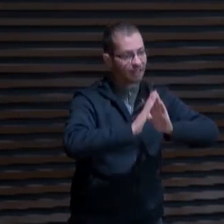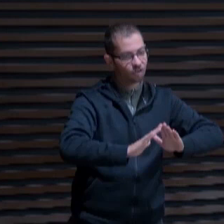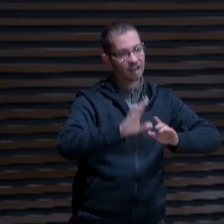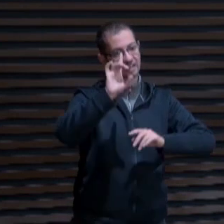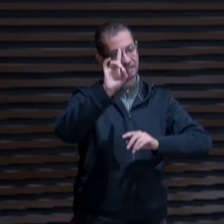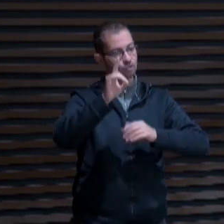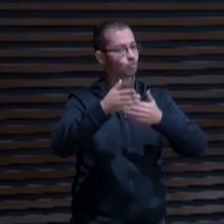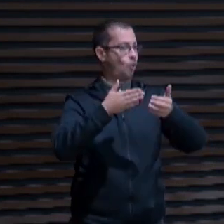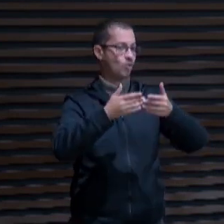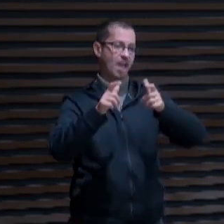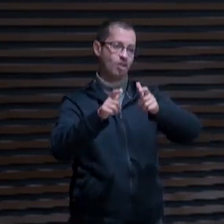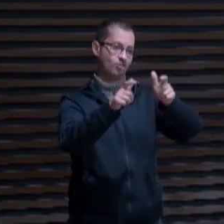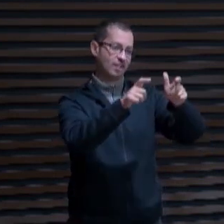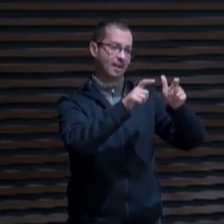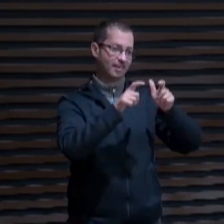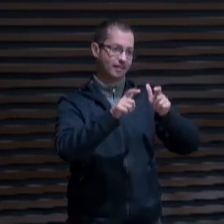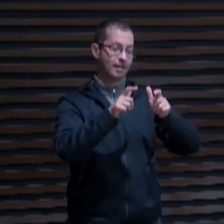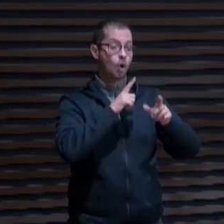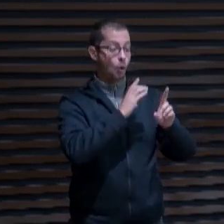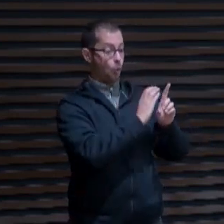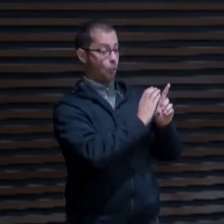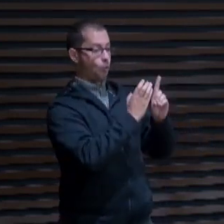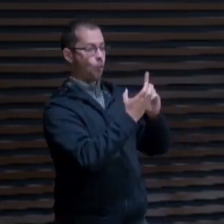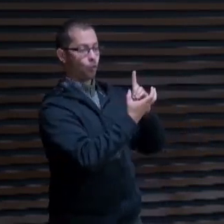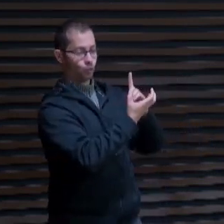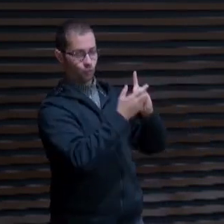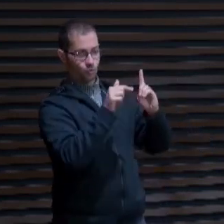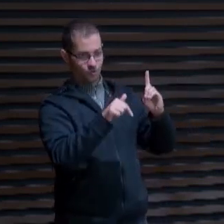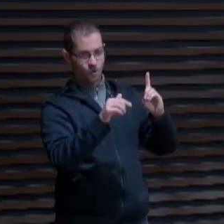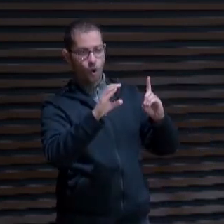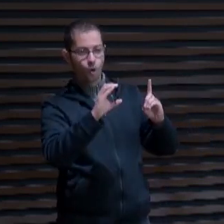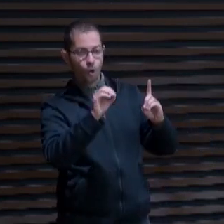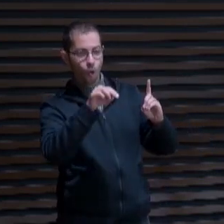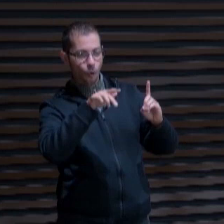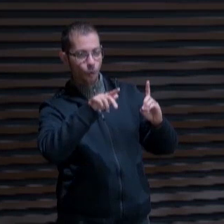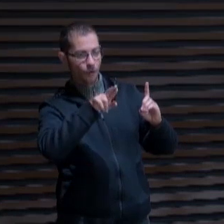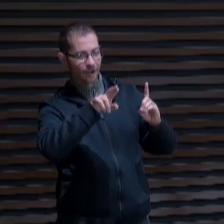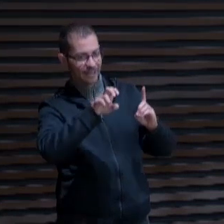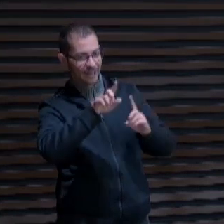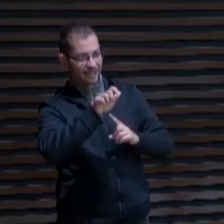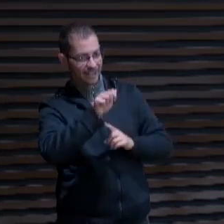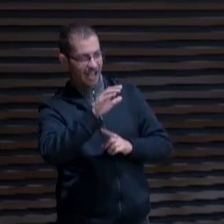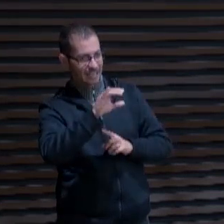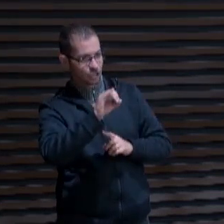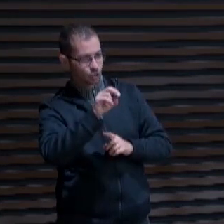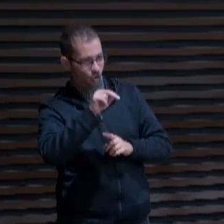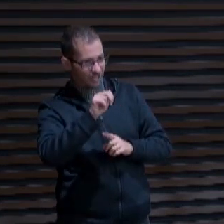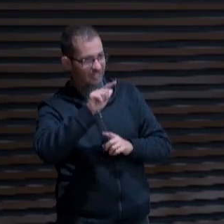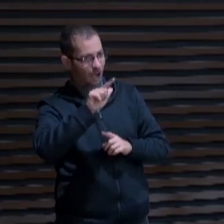vidas. A ideia do culto congregacional, ela surgiu historicamente por causa da reforma